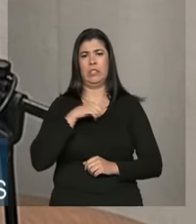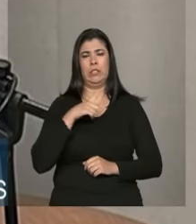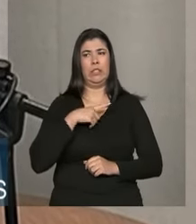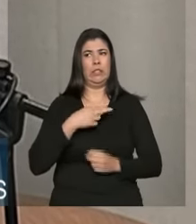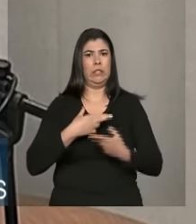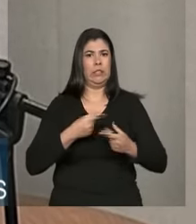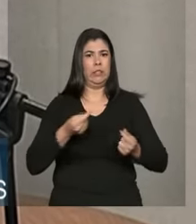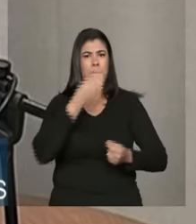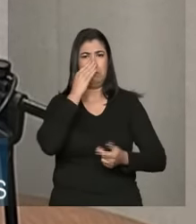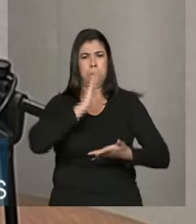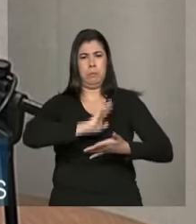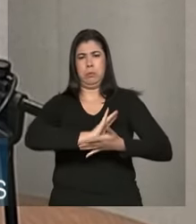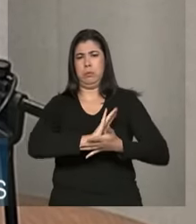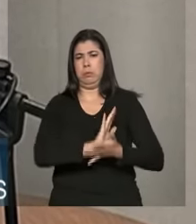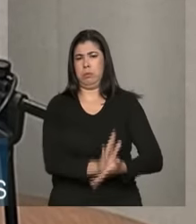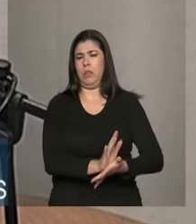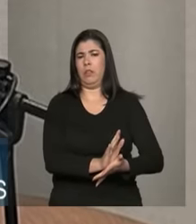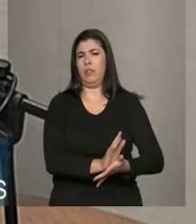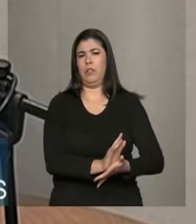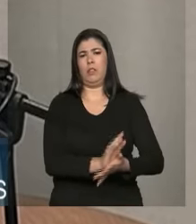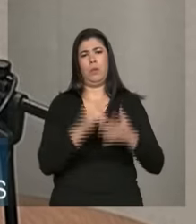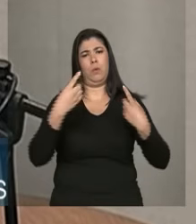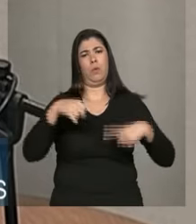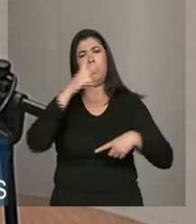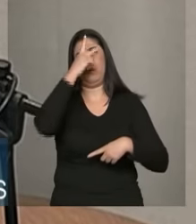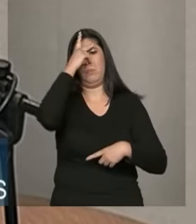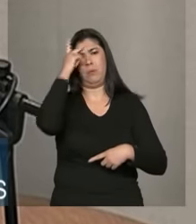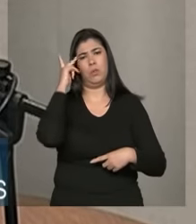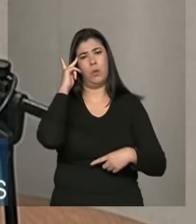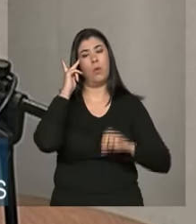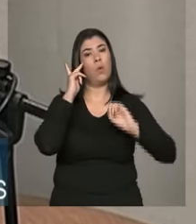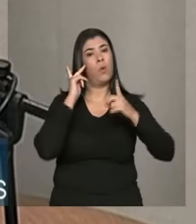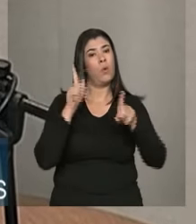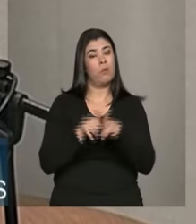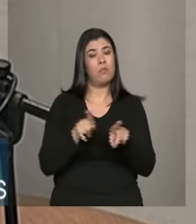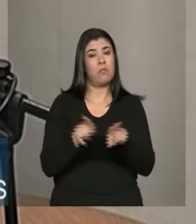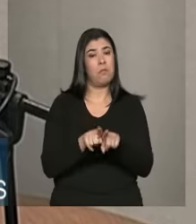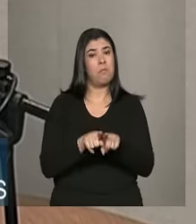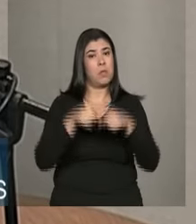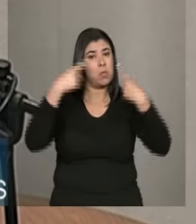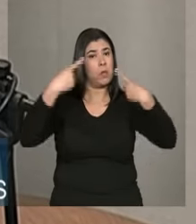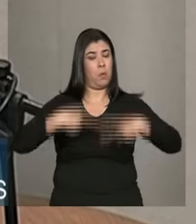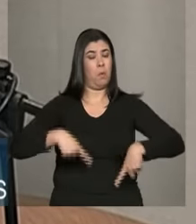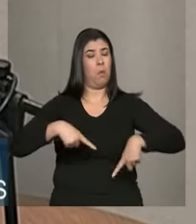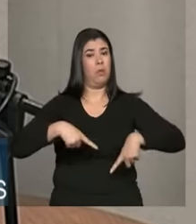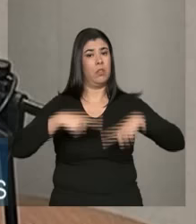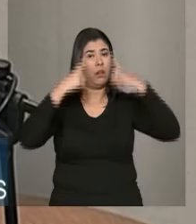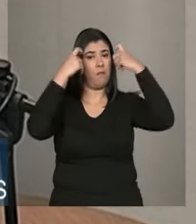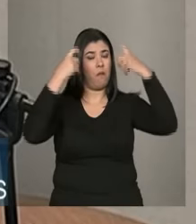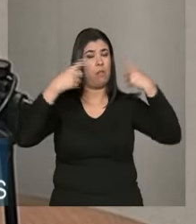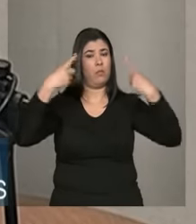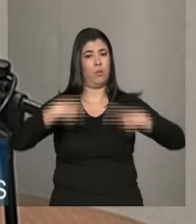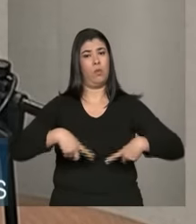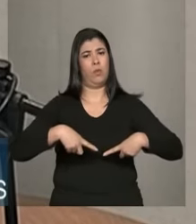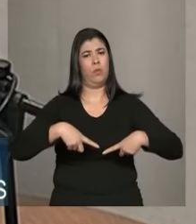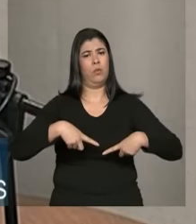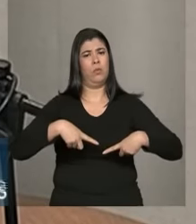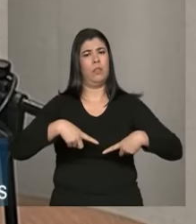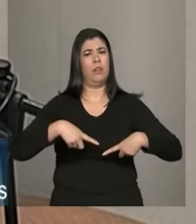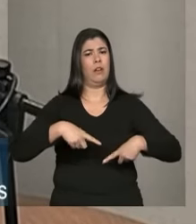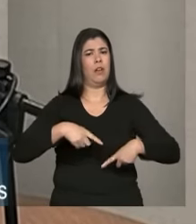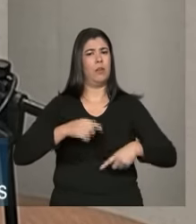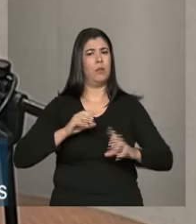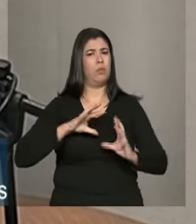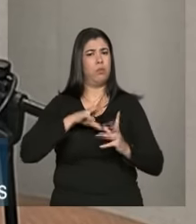cometer contra a pessoa e por não dizer contra a humanidade afronta a liberdade